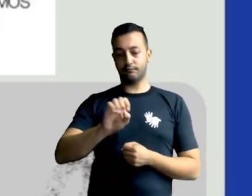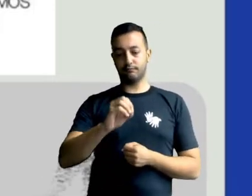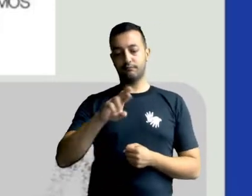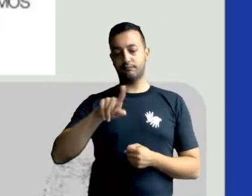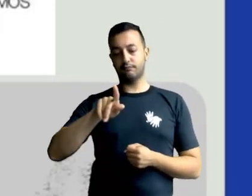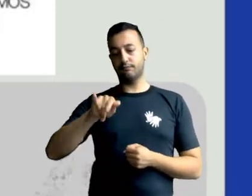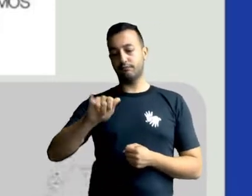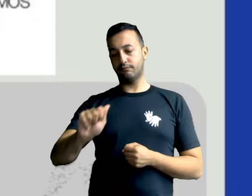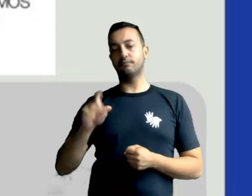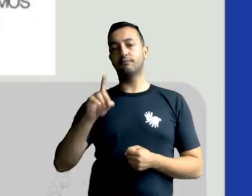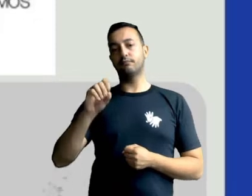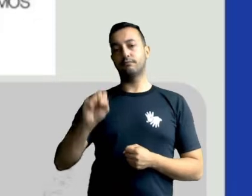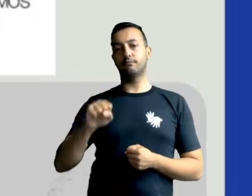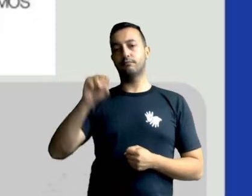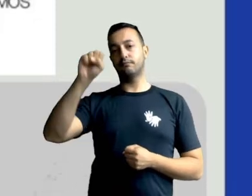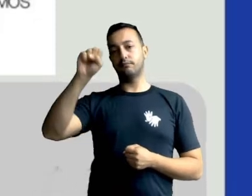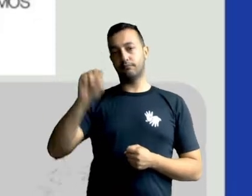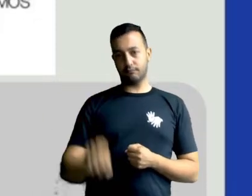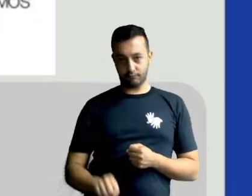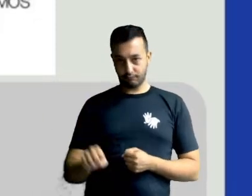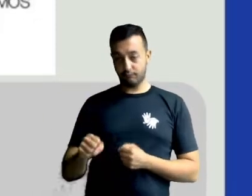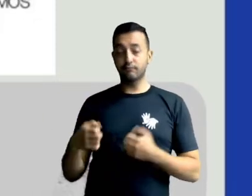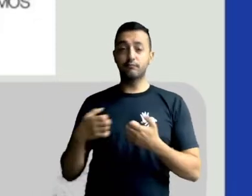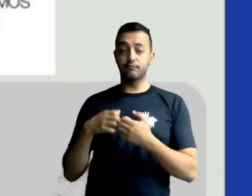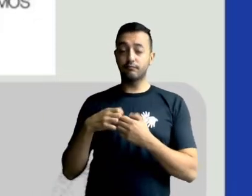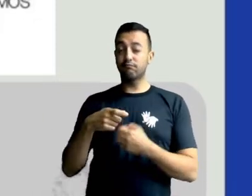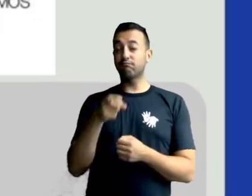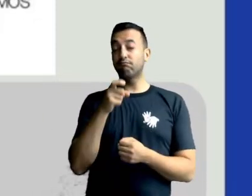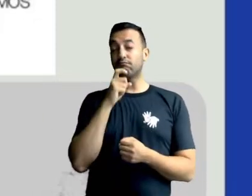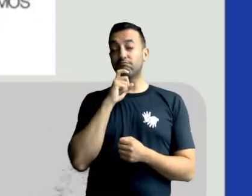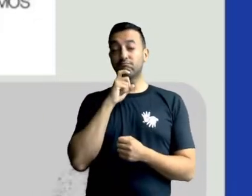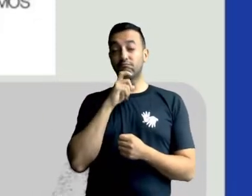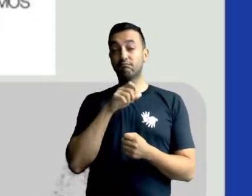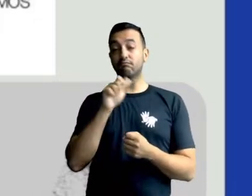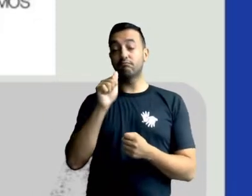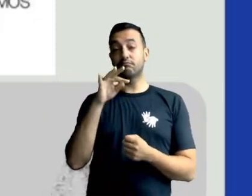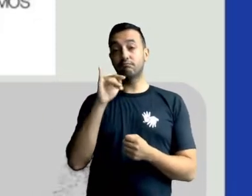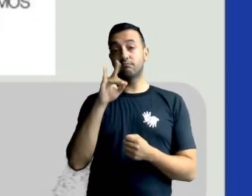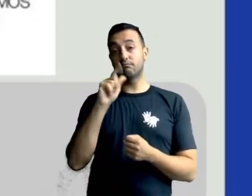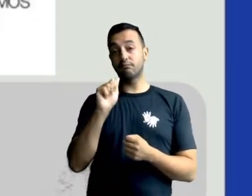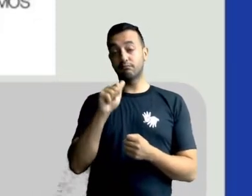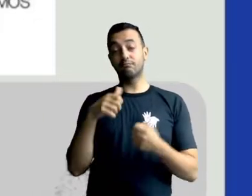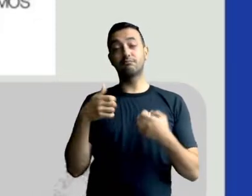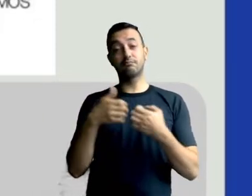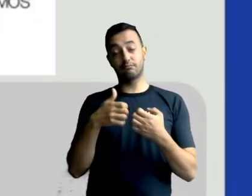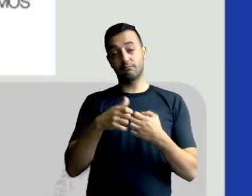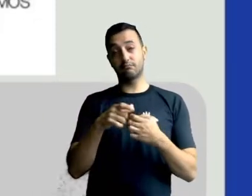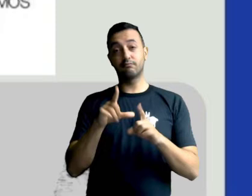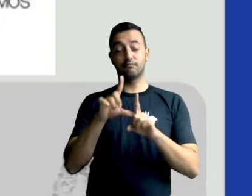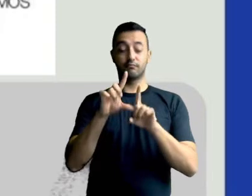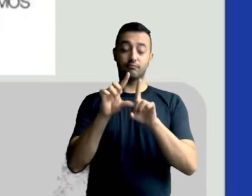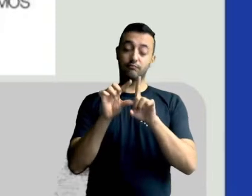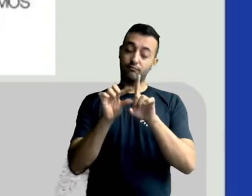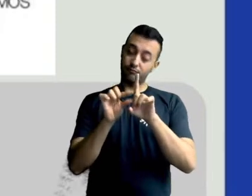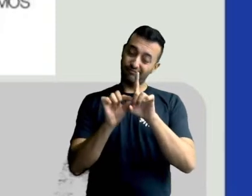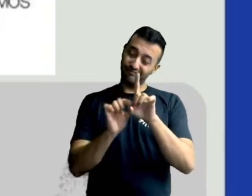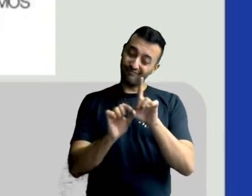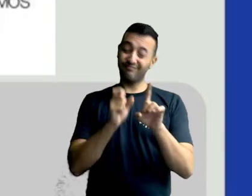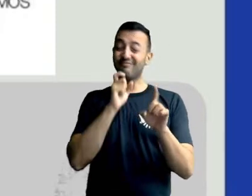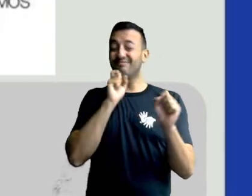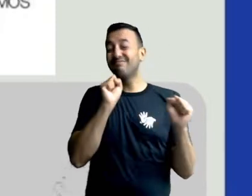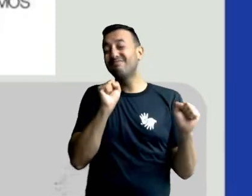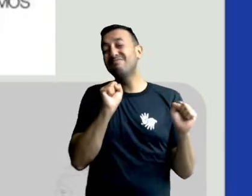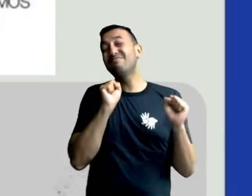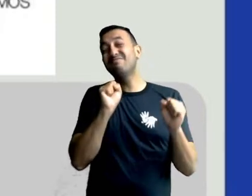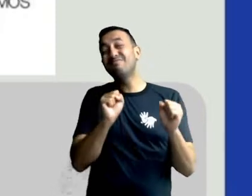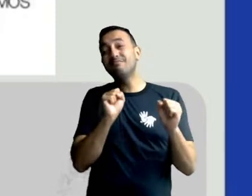do Sul. Fica lá próximo à Antártida, um lugar bem gelado. A temperatura de lá é